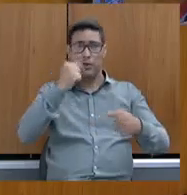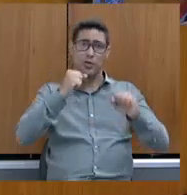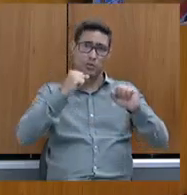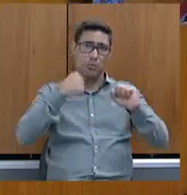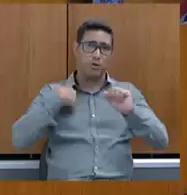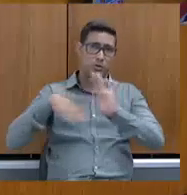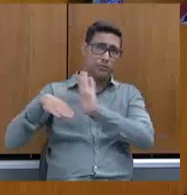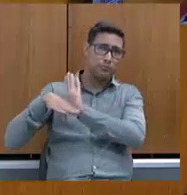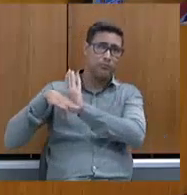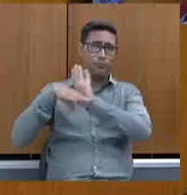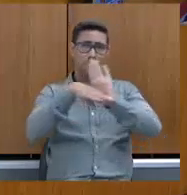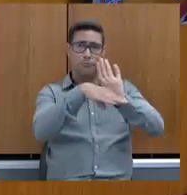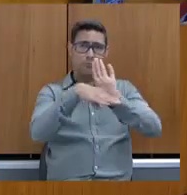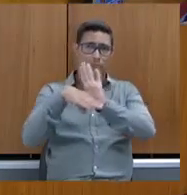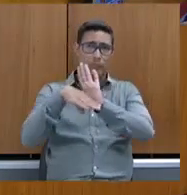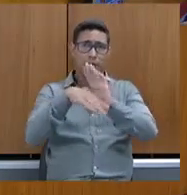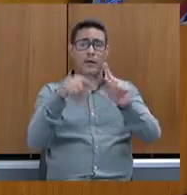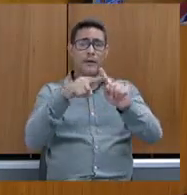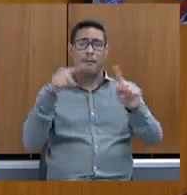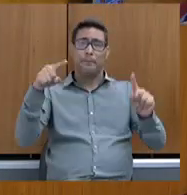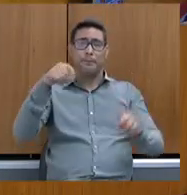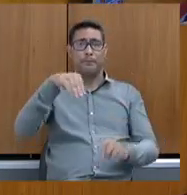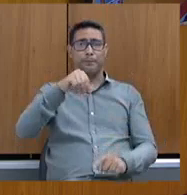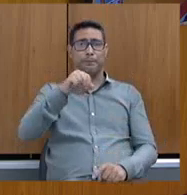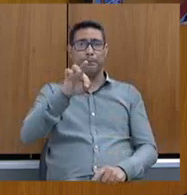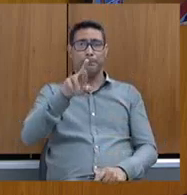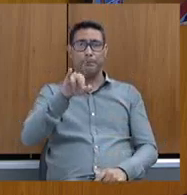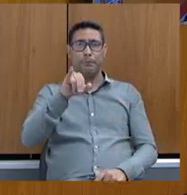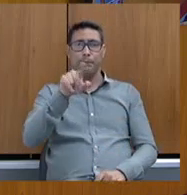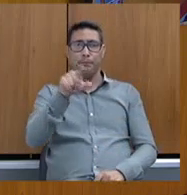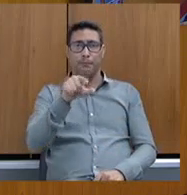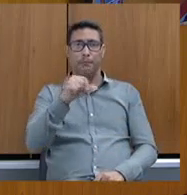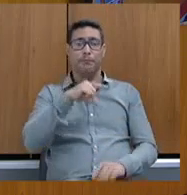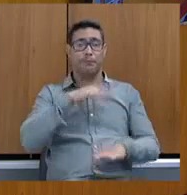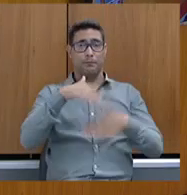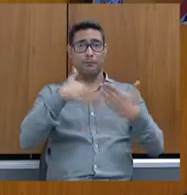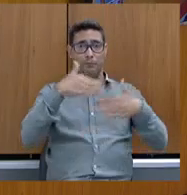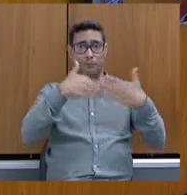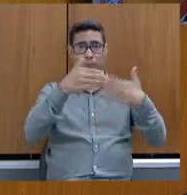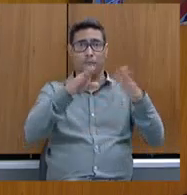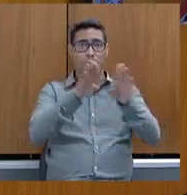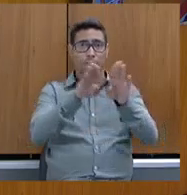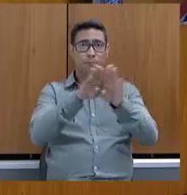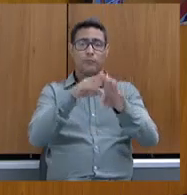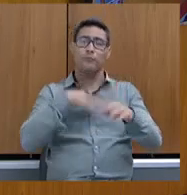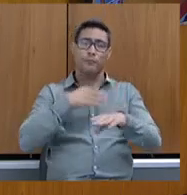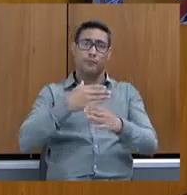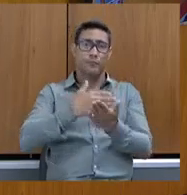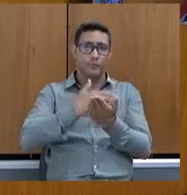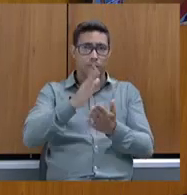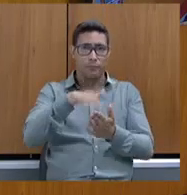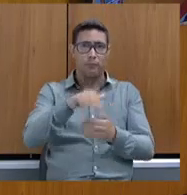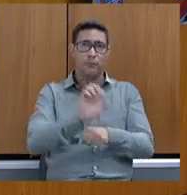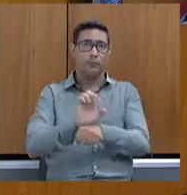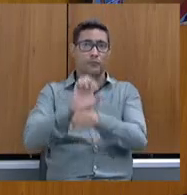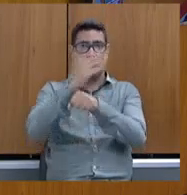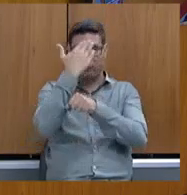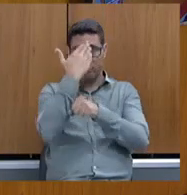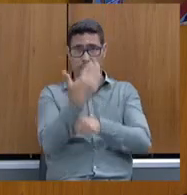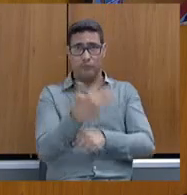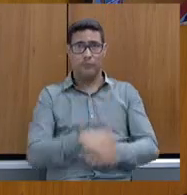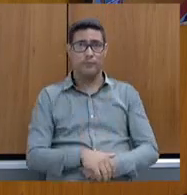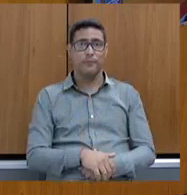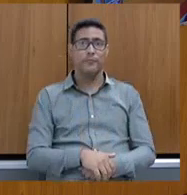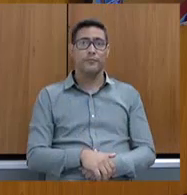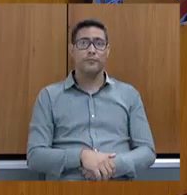essa Matriz de desenvolvimento calçada nesses investimentos e nessas possibilidades construída ao longo do nosso estado muito obrigada